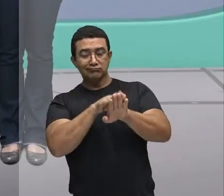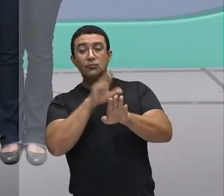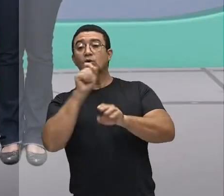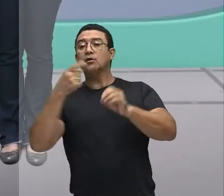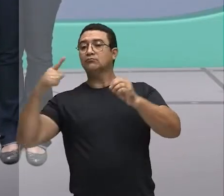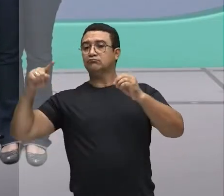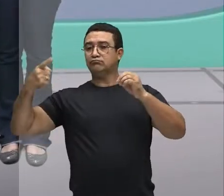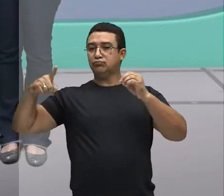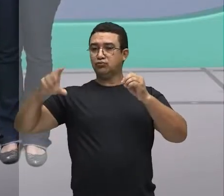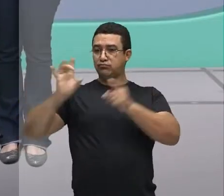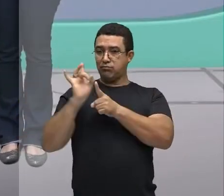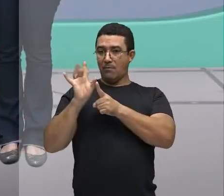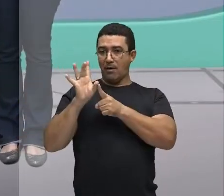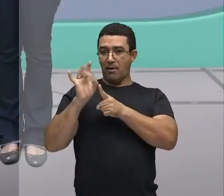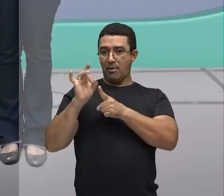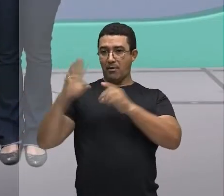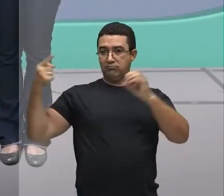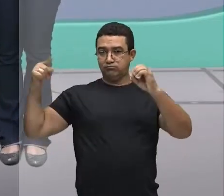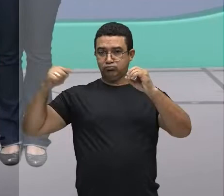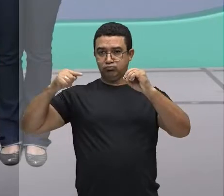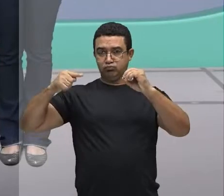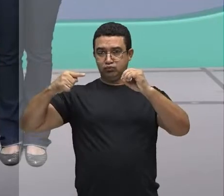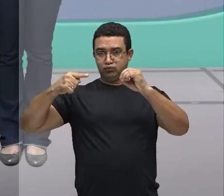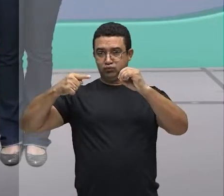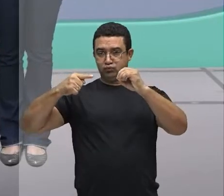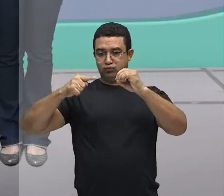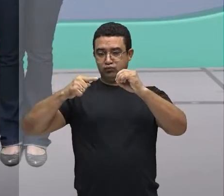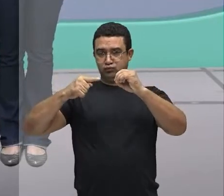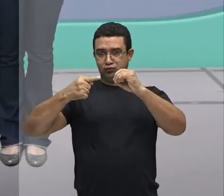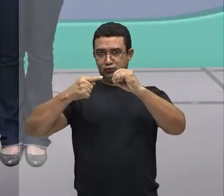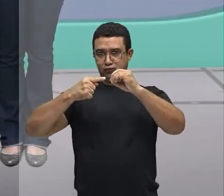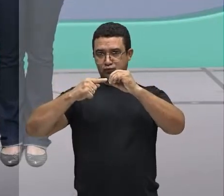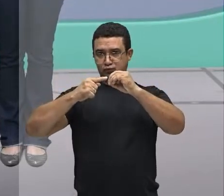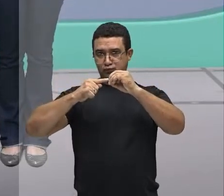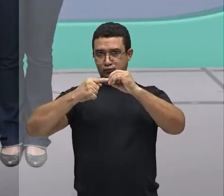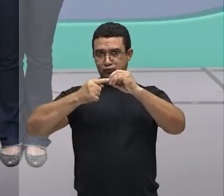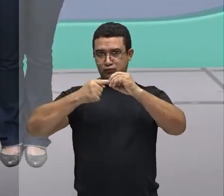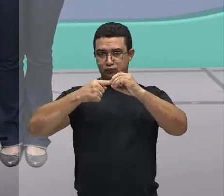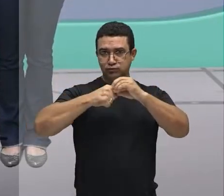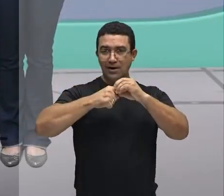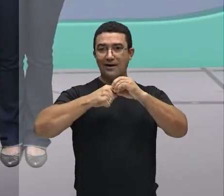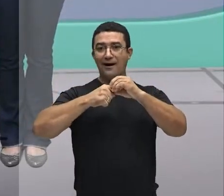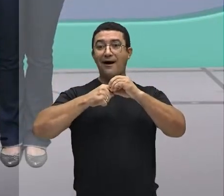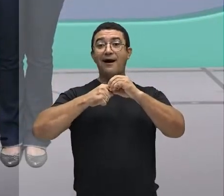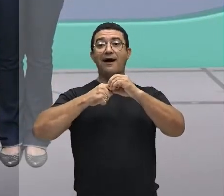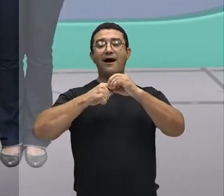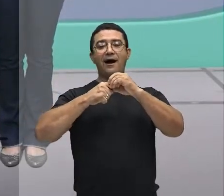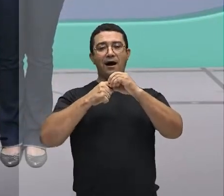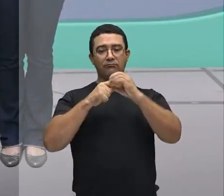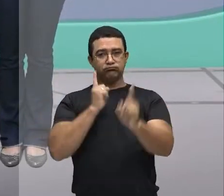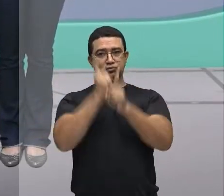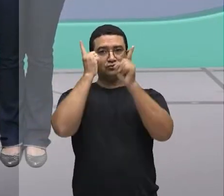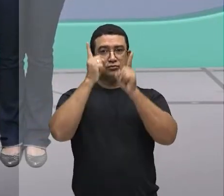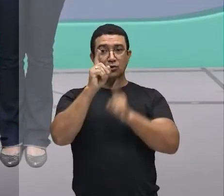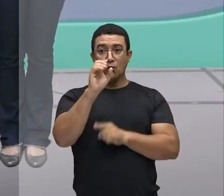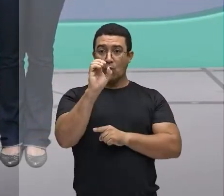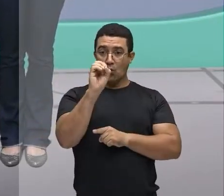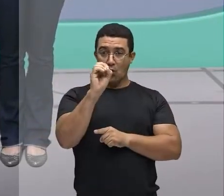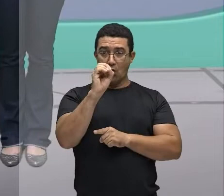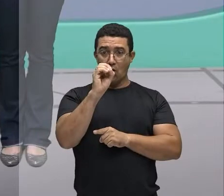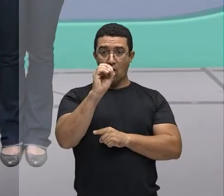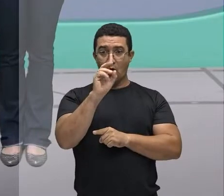gameta masculino, entrou nesse sistema reprodutor feminino e encontrou esse ovócito secundário.